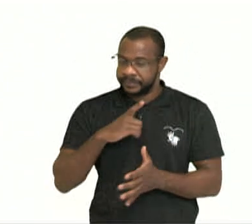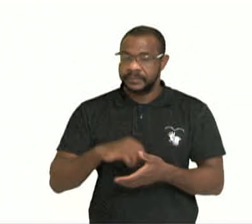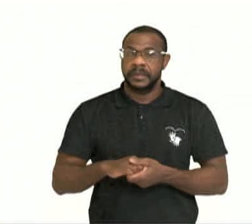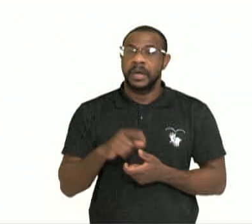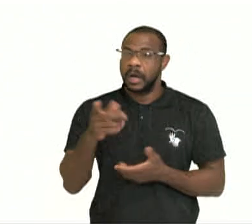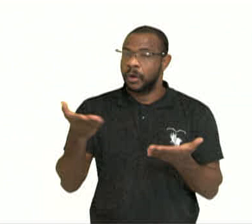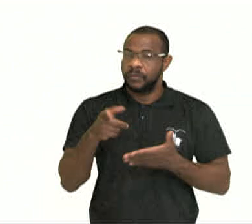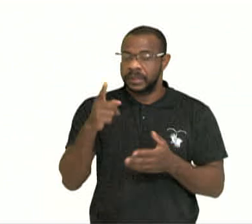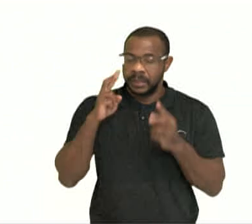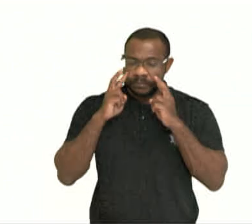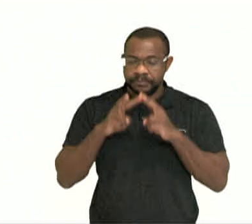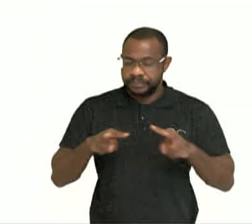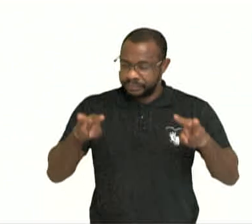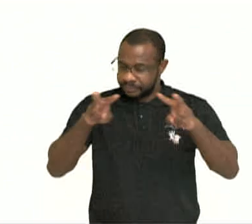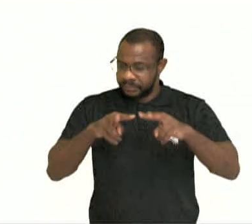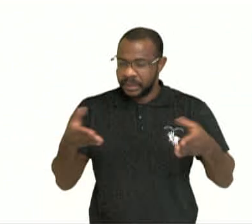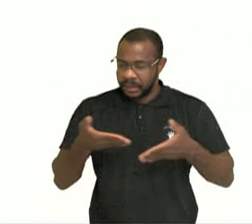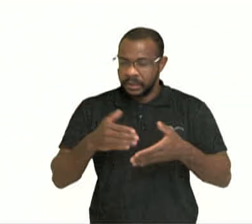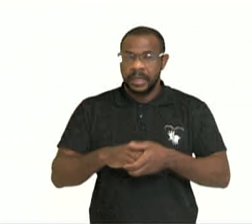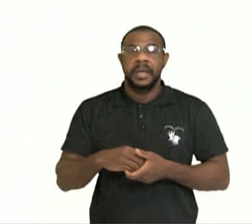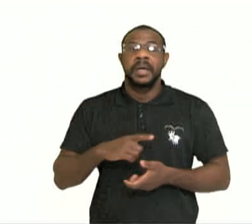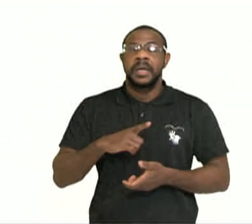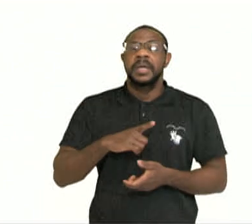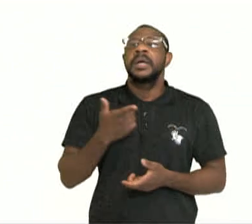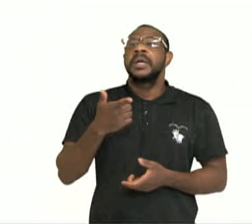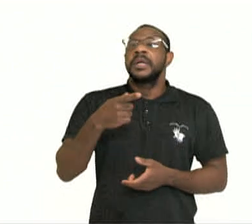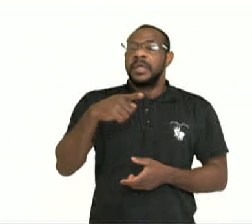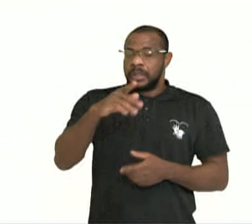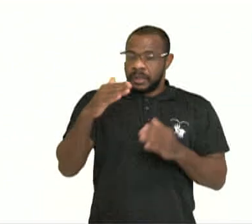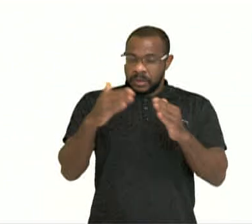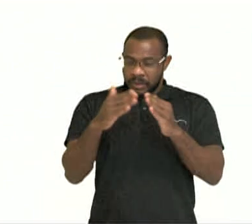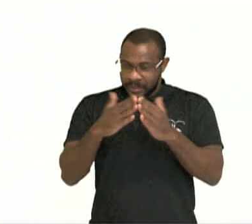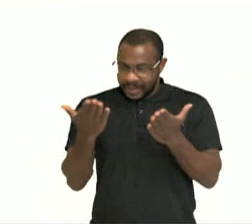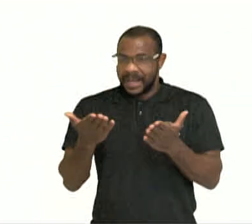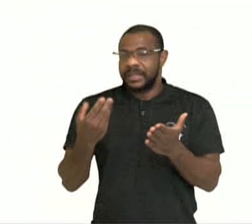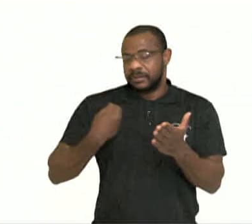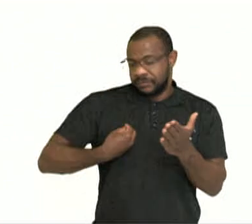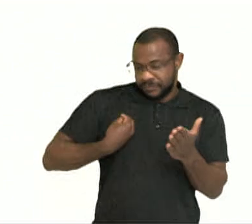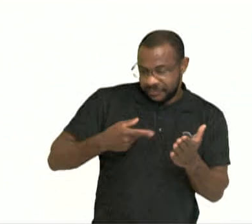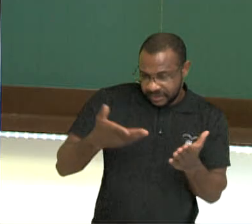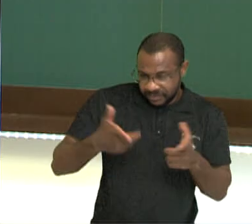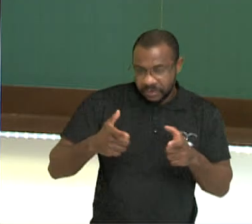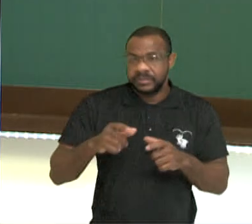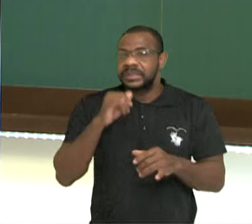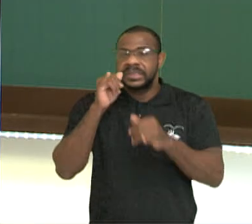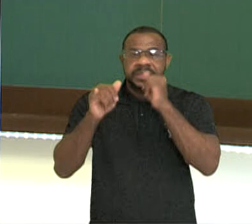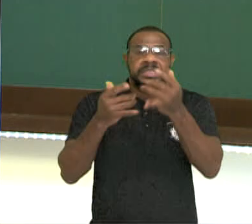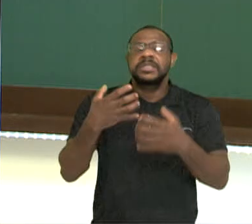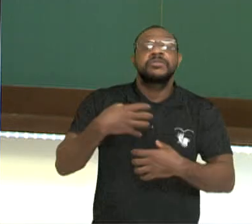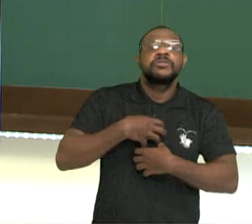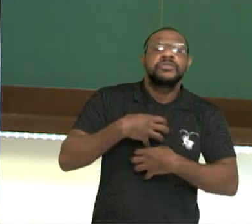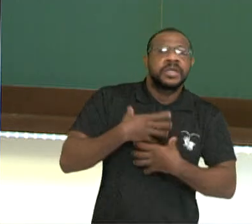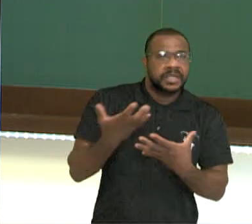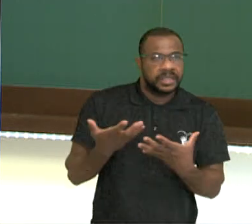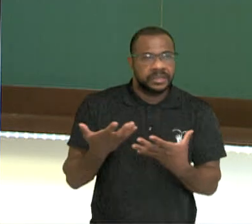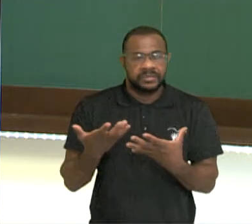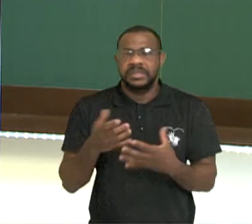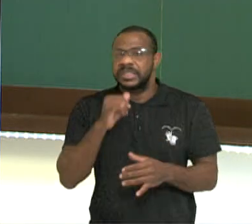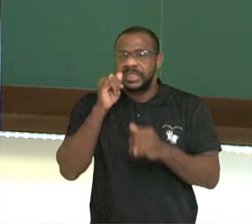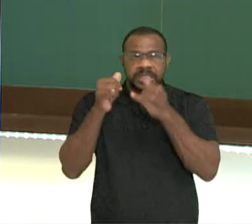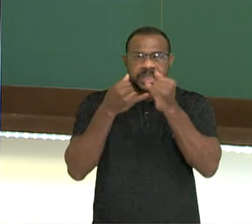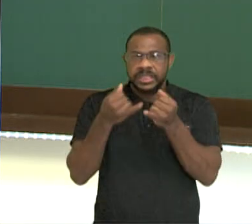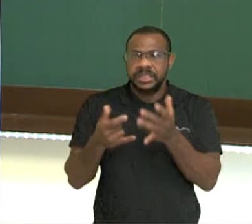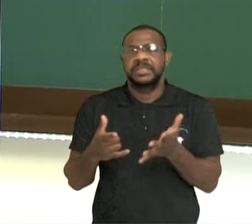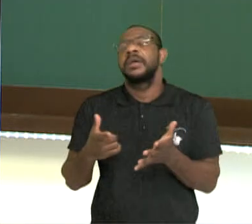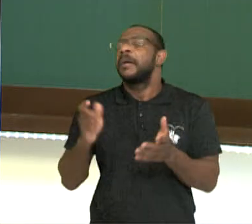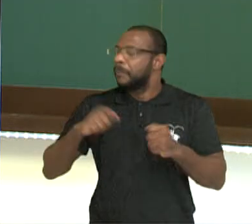análise das fontes de energia que estão disponíveis aí na localidade onde você vive, de que forma essas fontes de energia